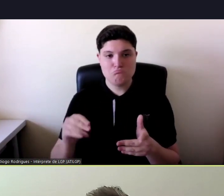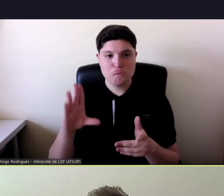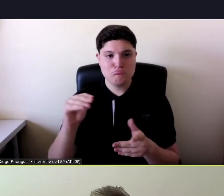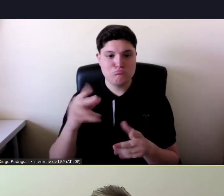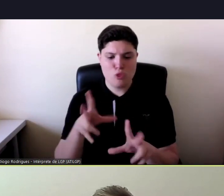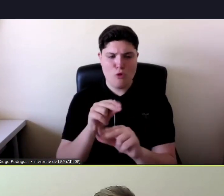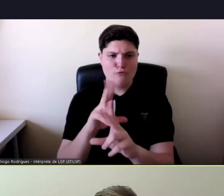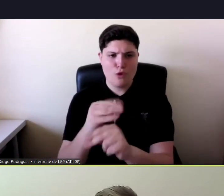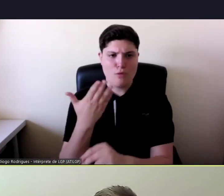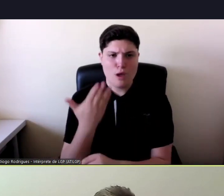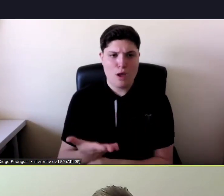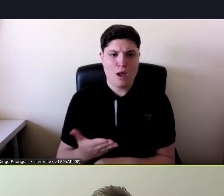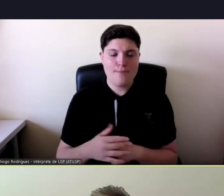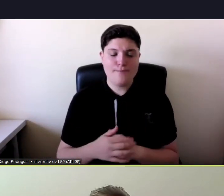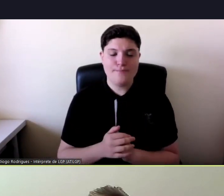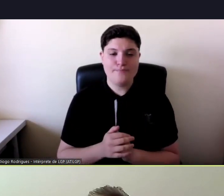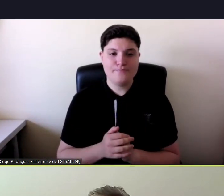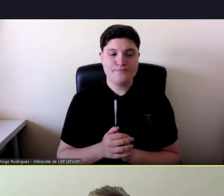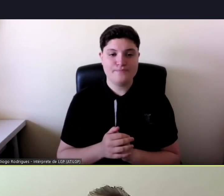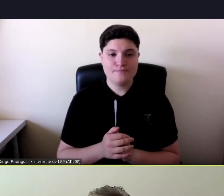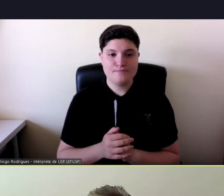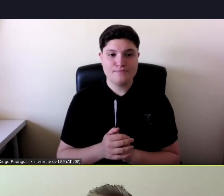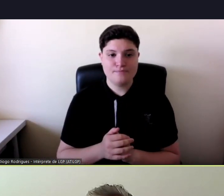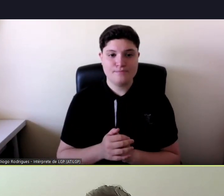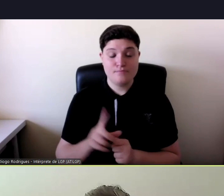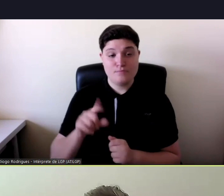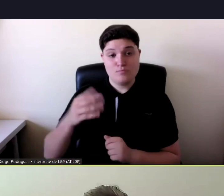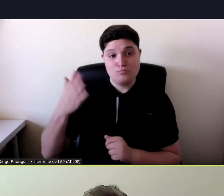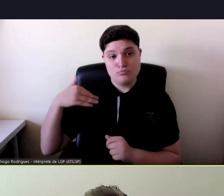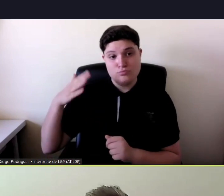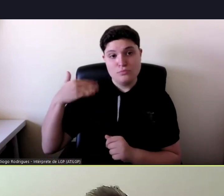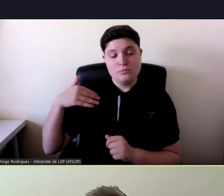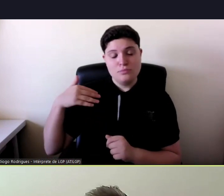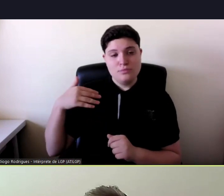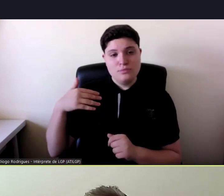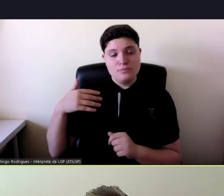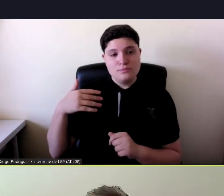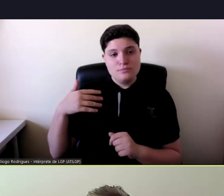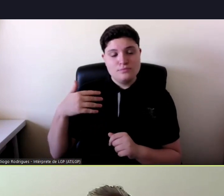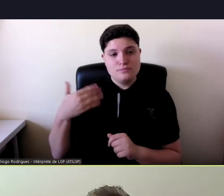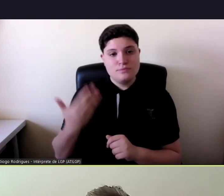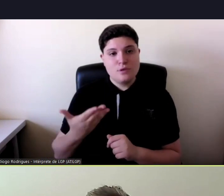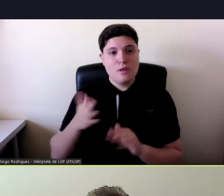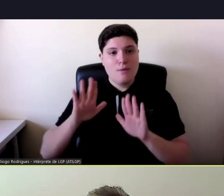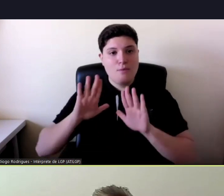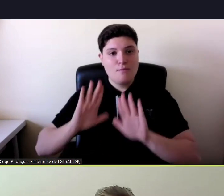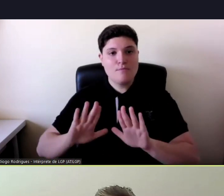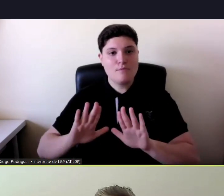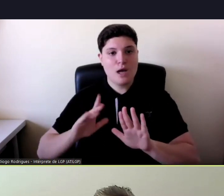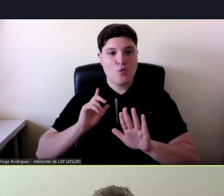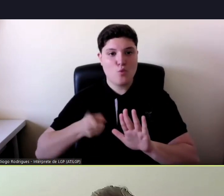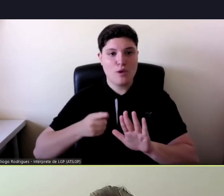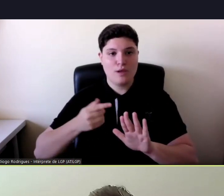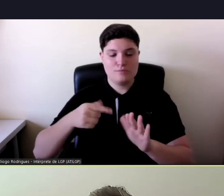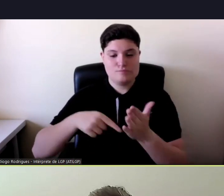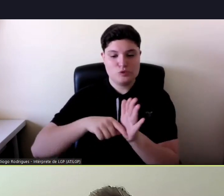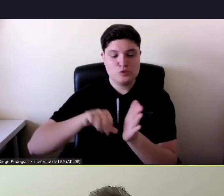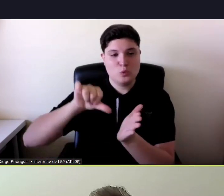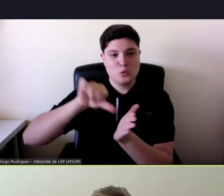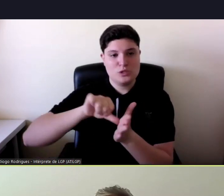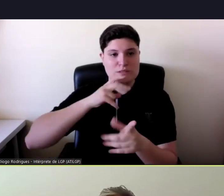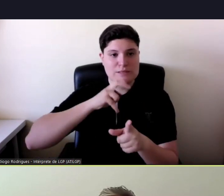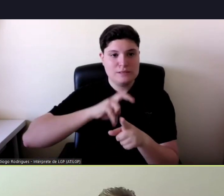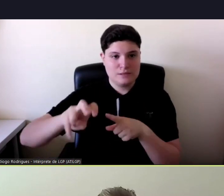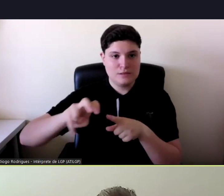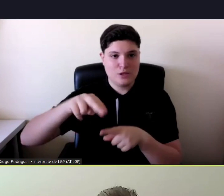fazer emissões negativas. Emissões negativas é retirar CO2 da atmosfera sem haver correspondência nenhuma com uma emissão corrente ou